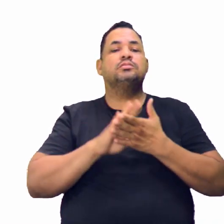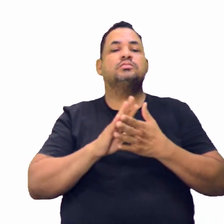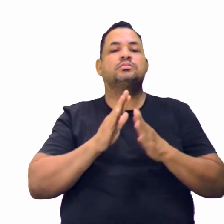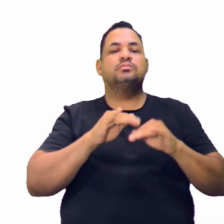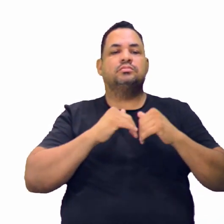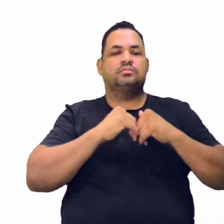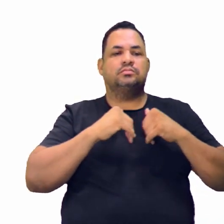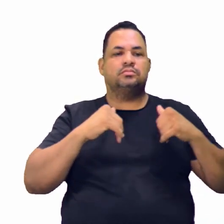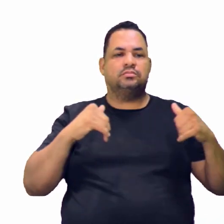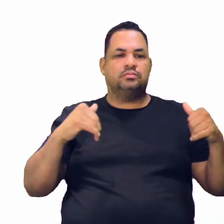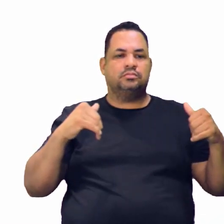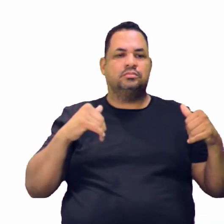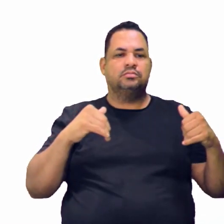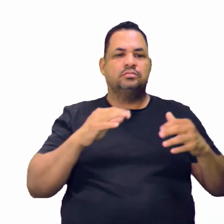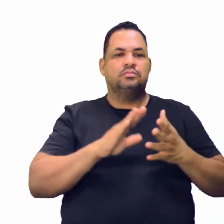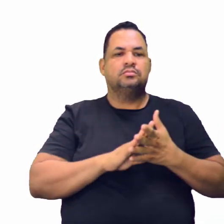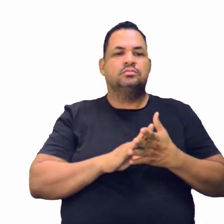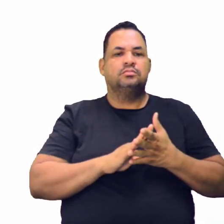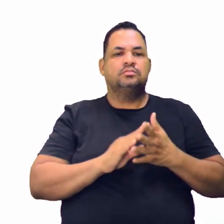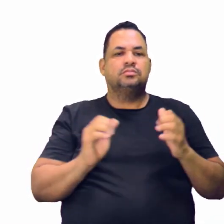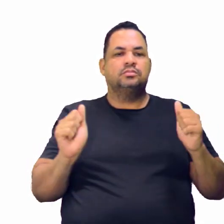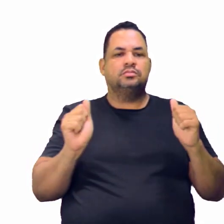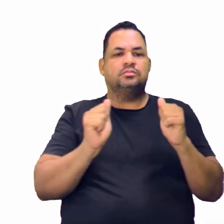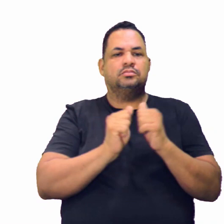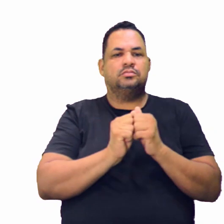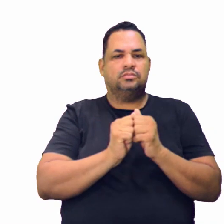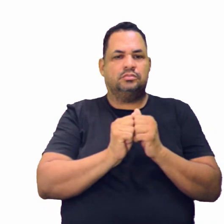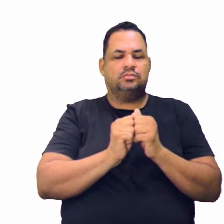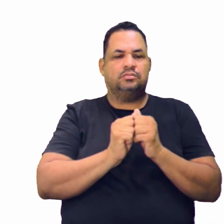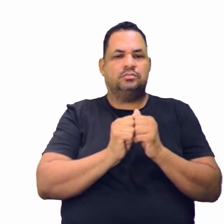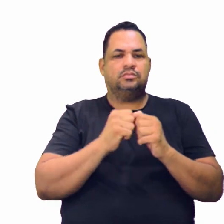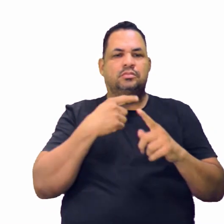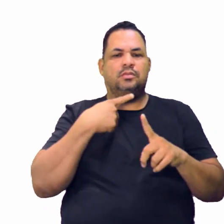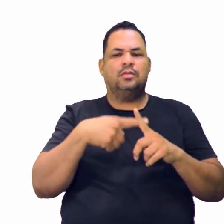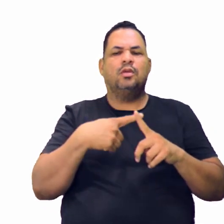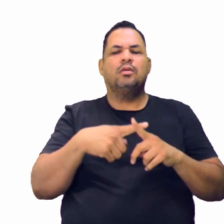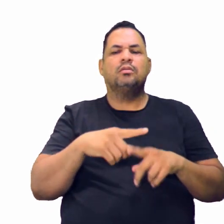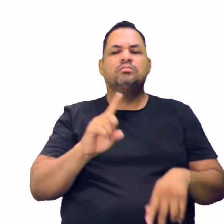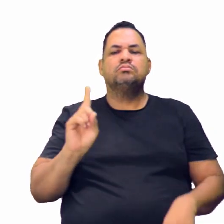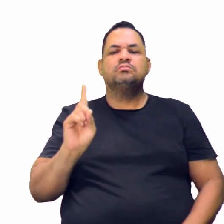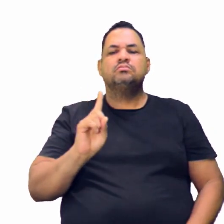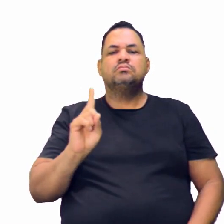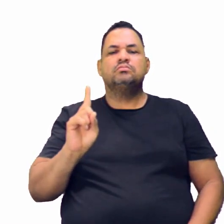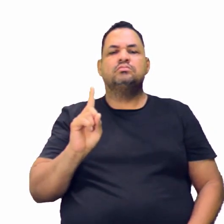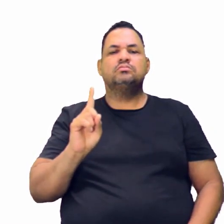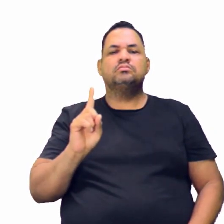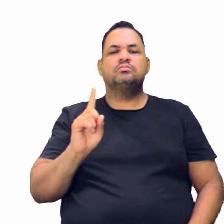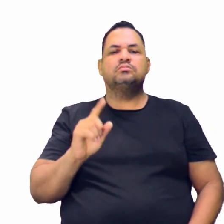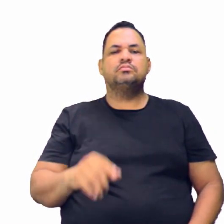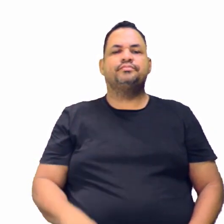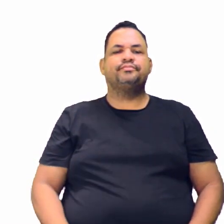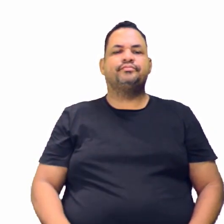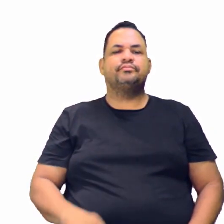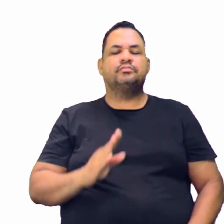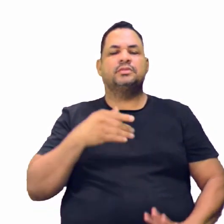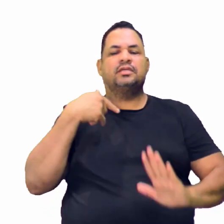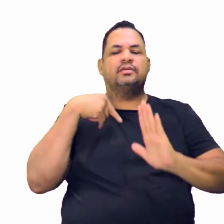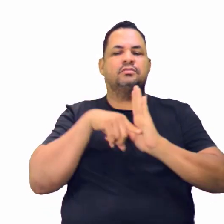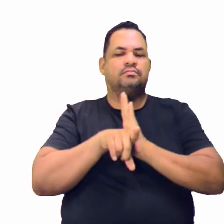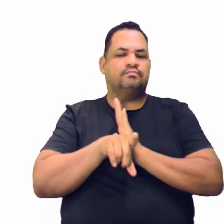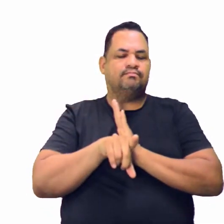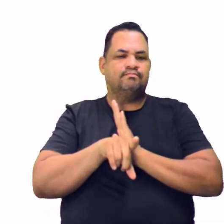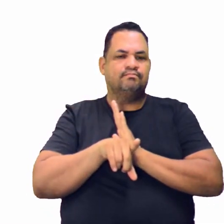separado, ó. Porque sim tem que ser junto. Aí, por que não? Ó, ele já coloca, ele está fazendo um